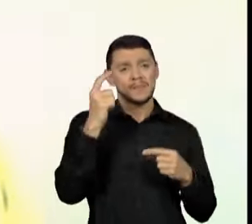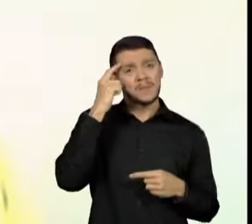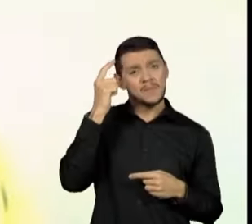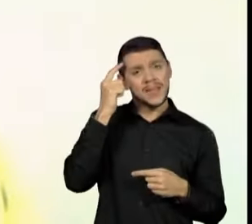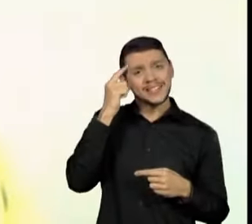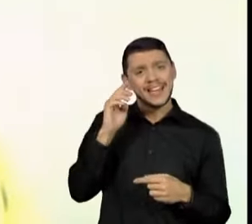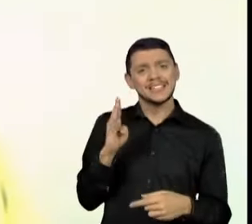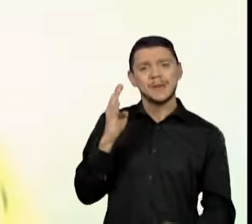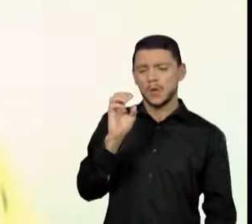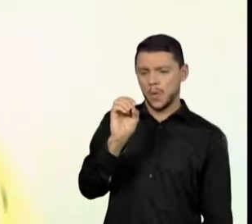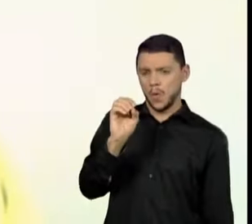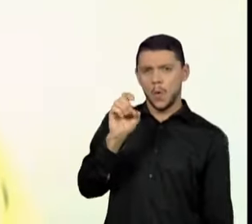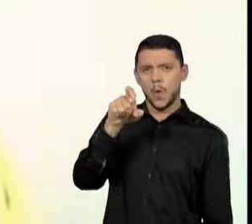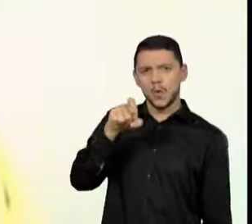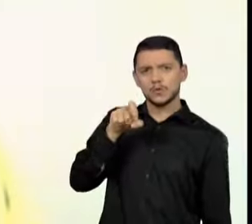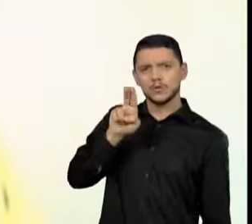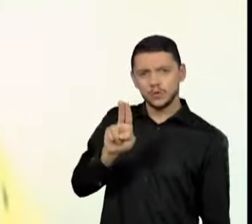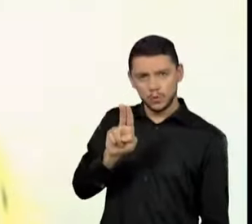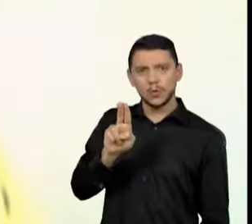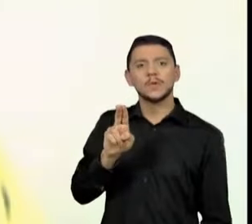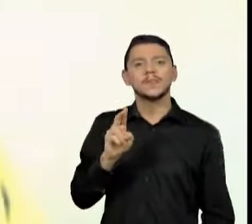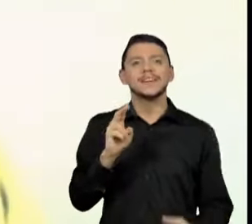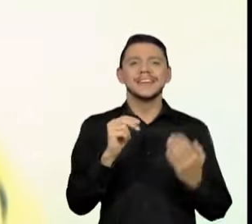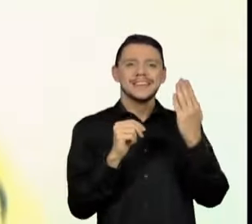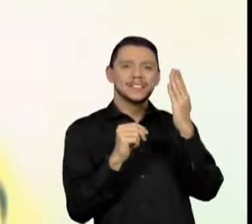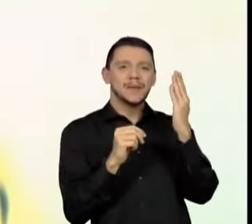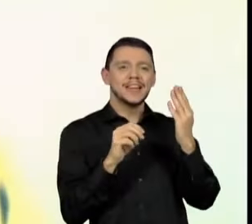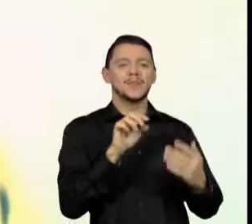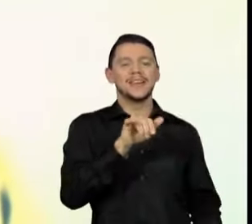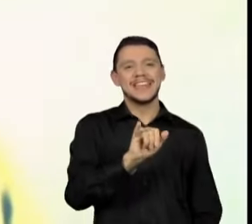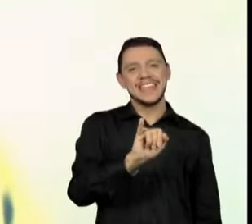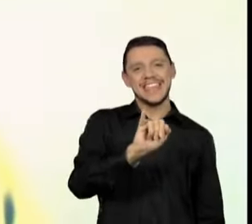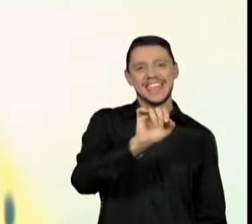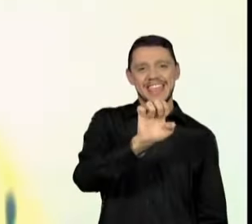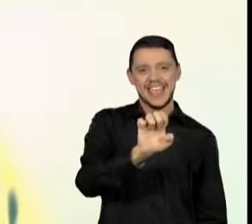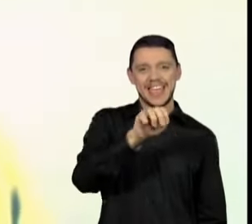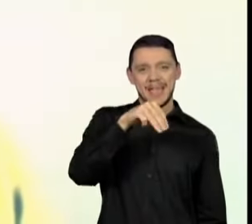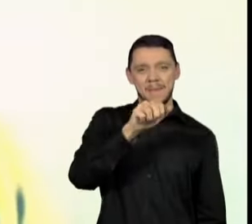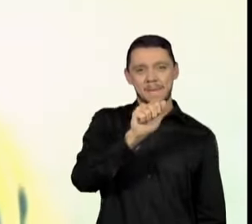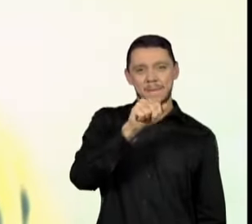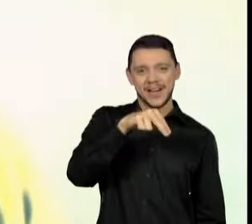e no espelho de Iemanjá. O espelho de Oxum é aquele espelho que